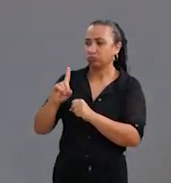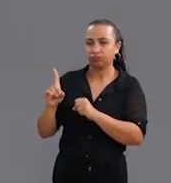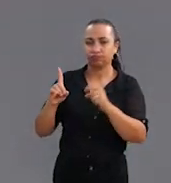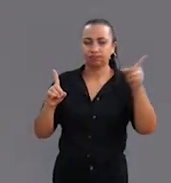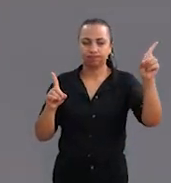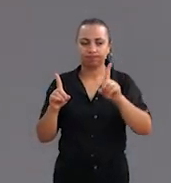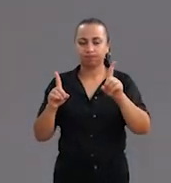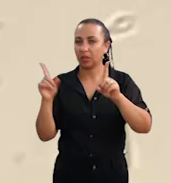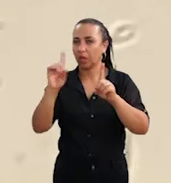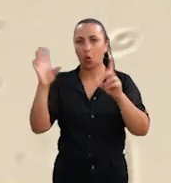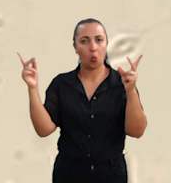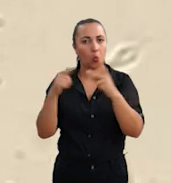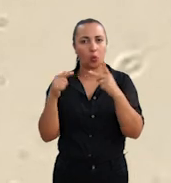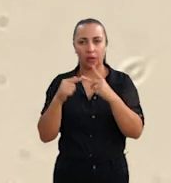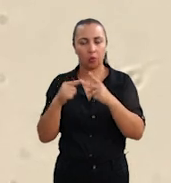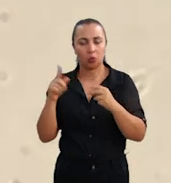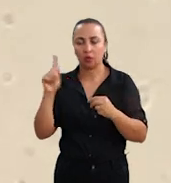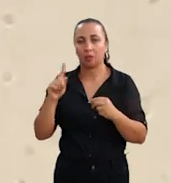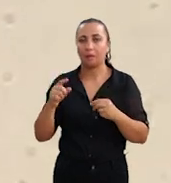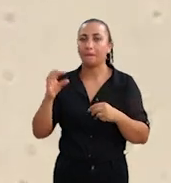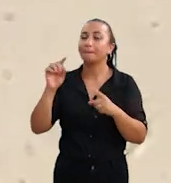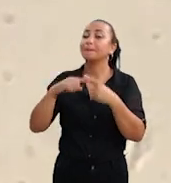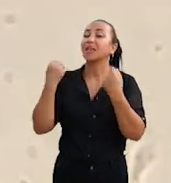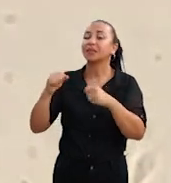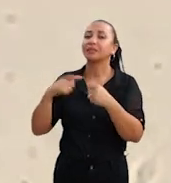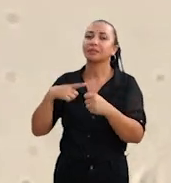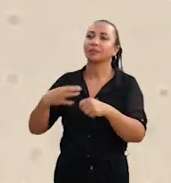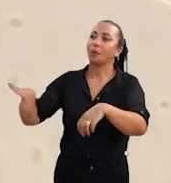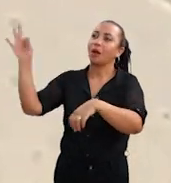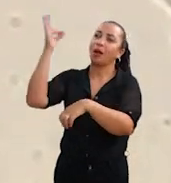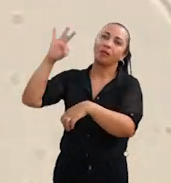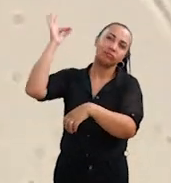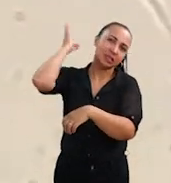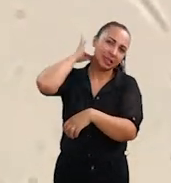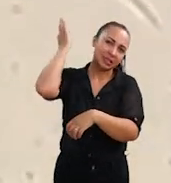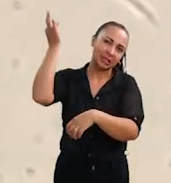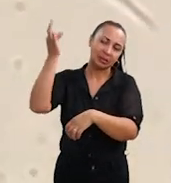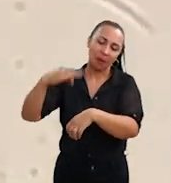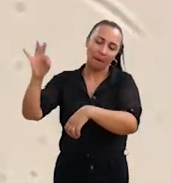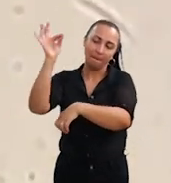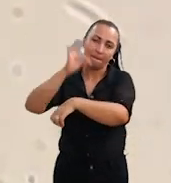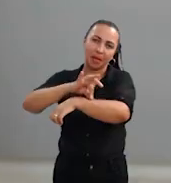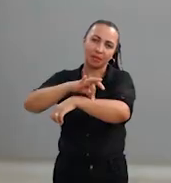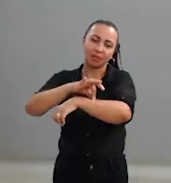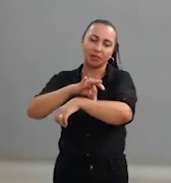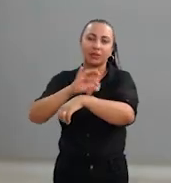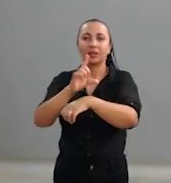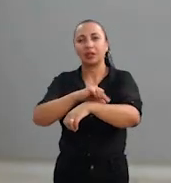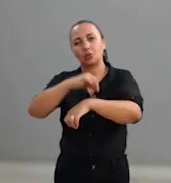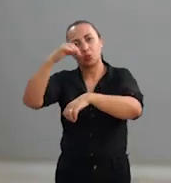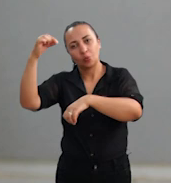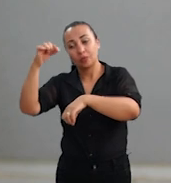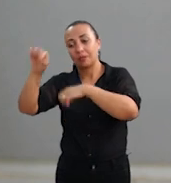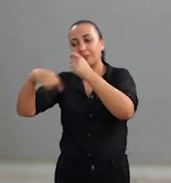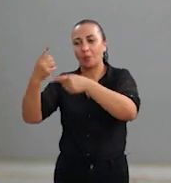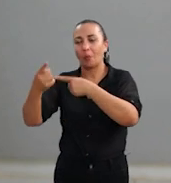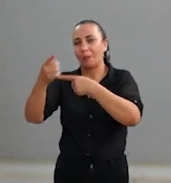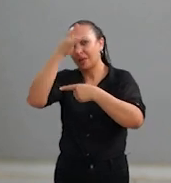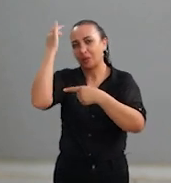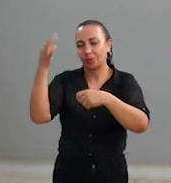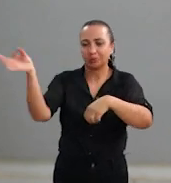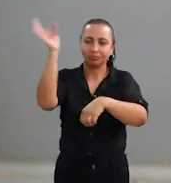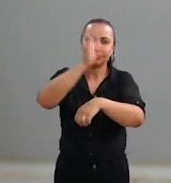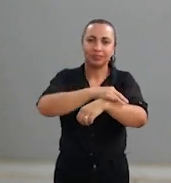outra. É necessário que tenha um inseto que pique o indivíduo e leve para o outro. Aqui sempre